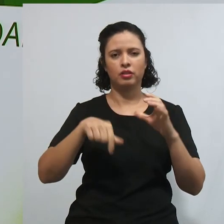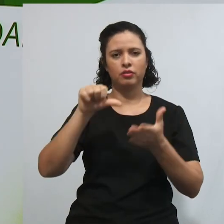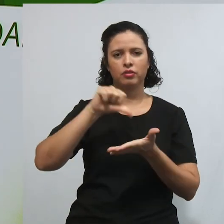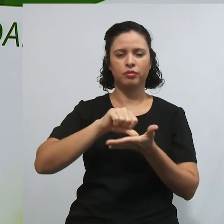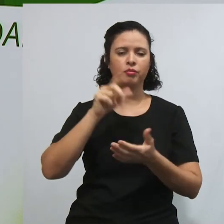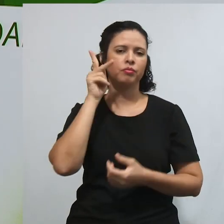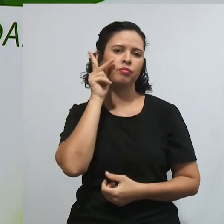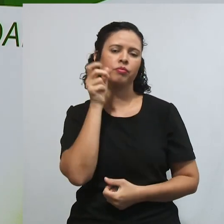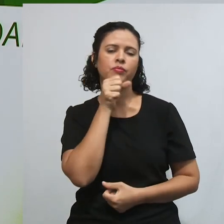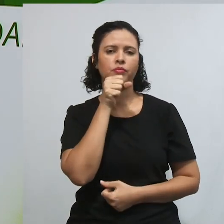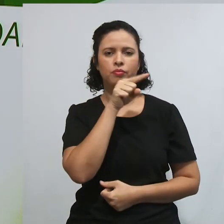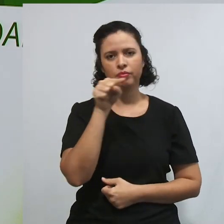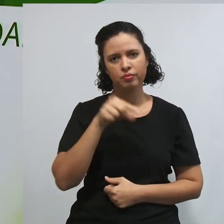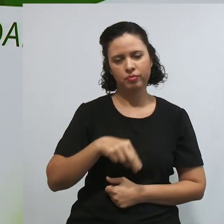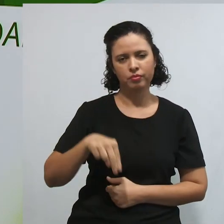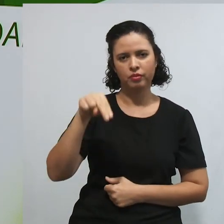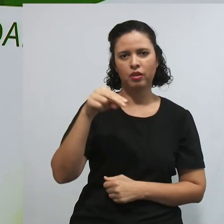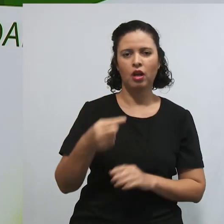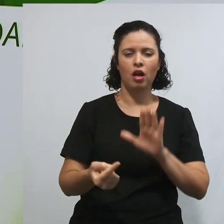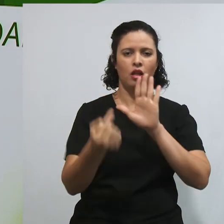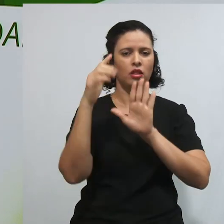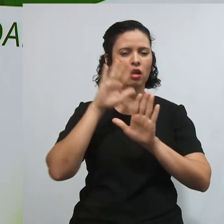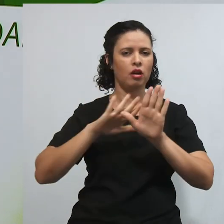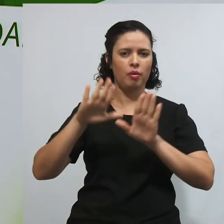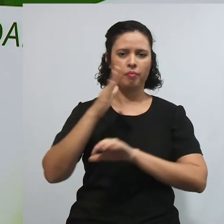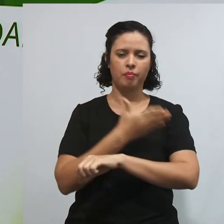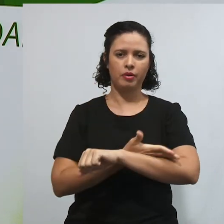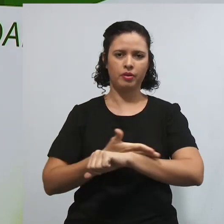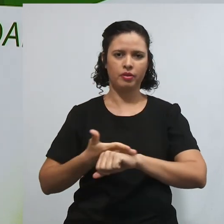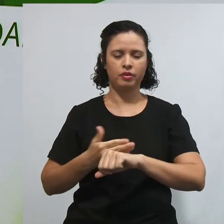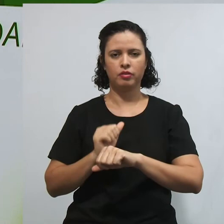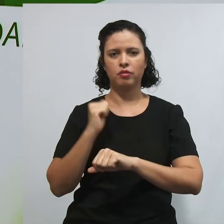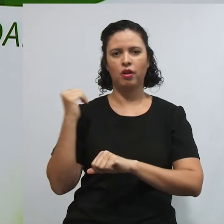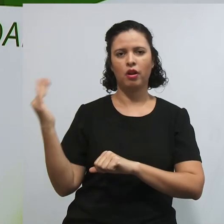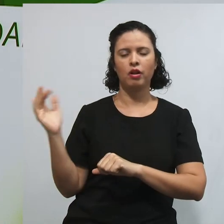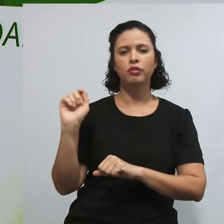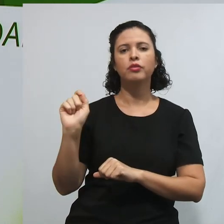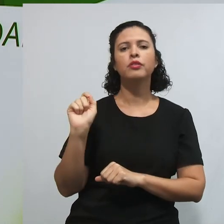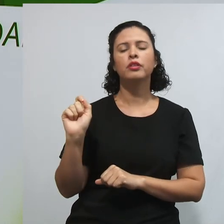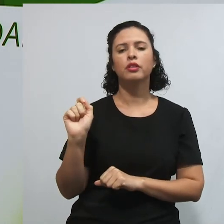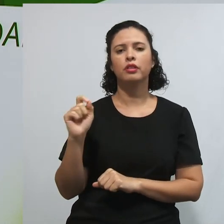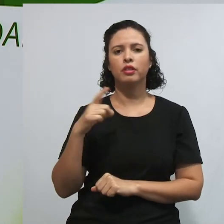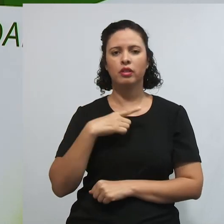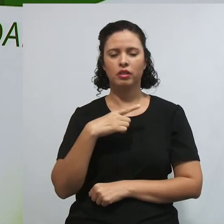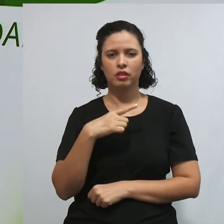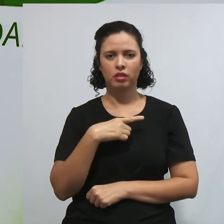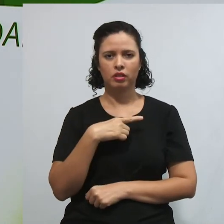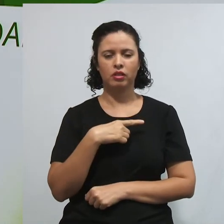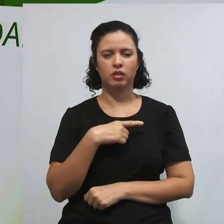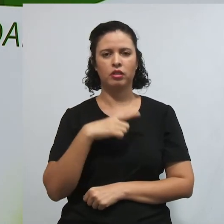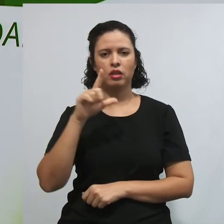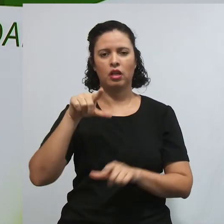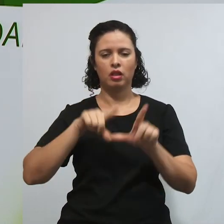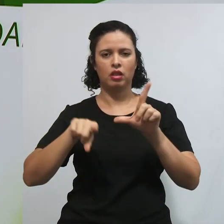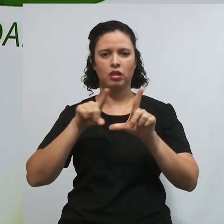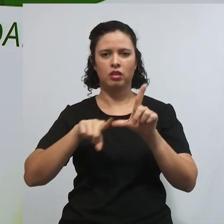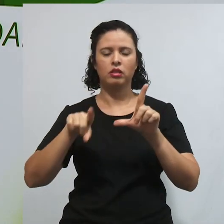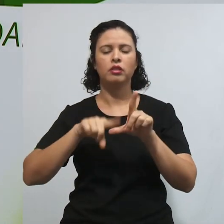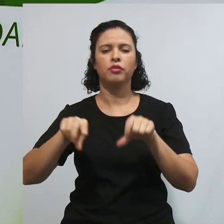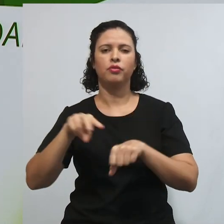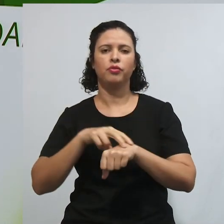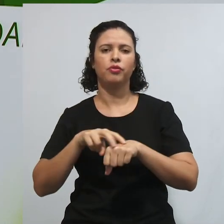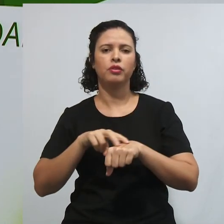IFRO Campus Porto Velho, Zona Norte. Atrás de mim é uma parede branca. Do meu lado esquerdo está escrito em